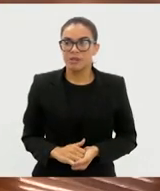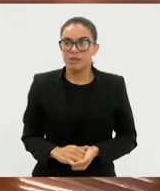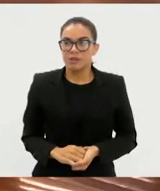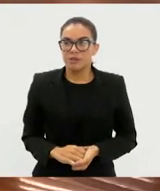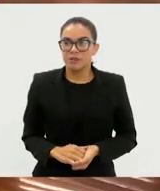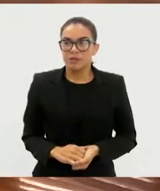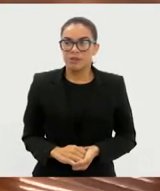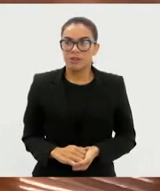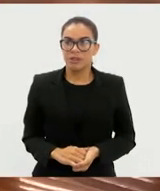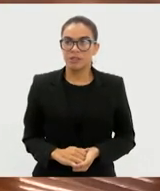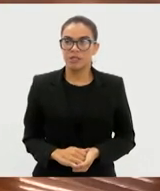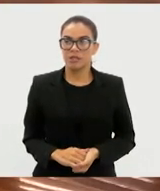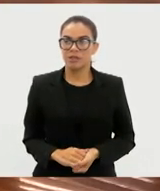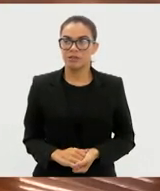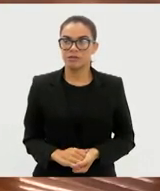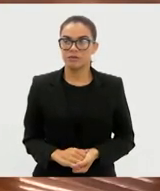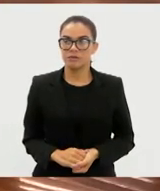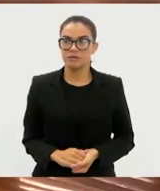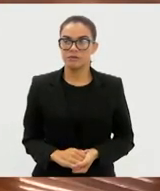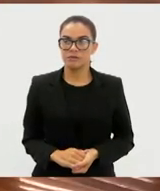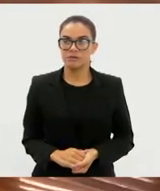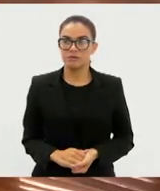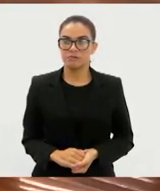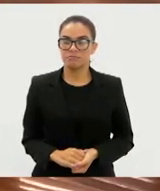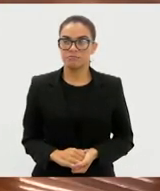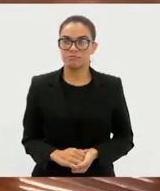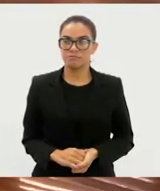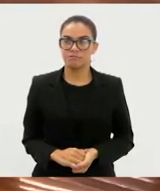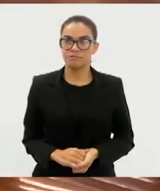É muito. É espetacular.